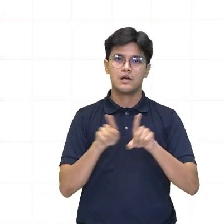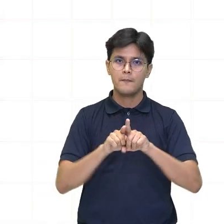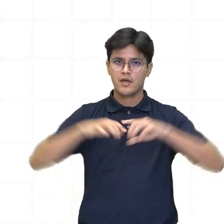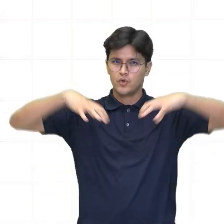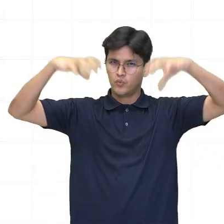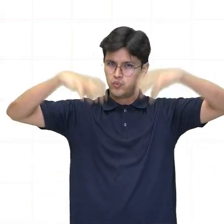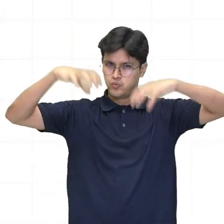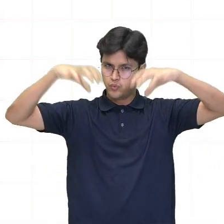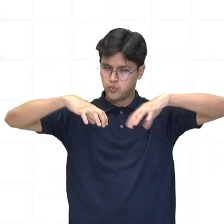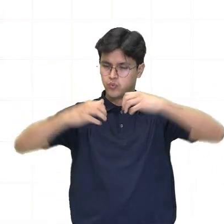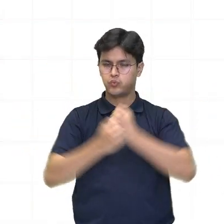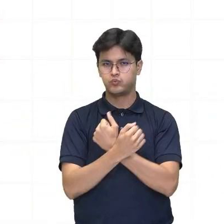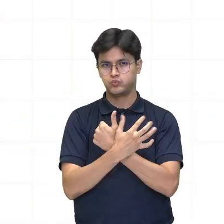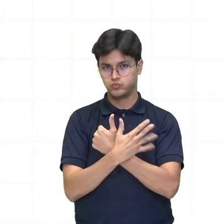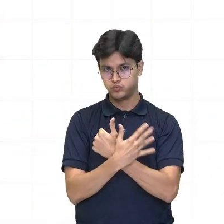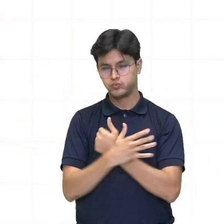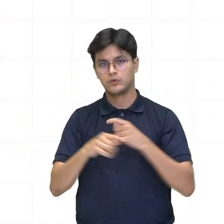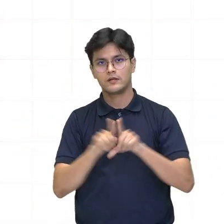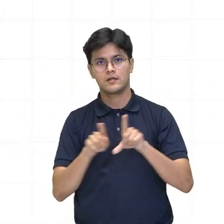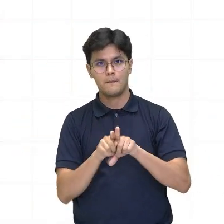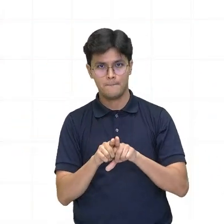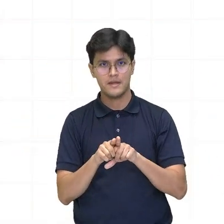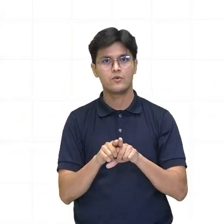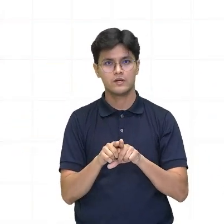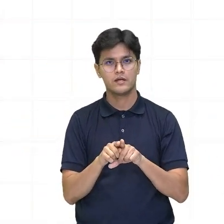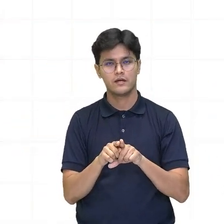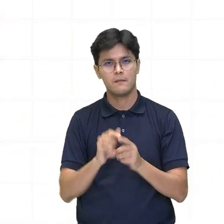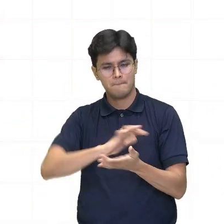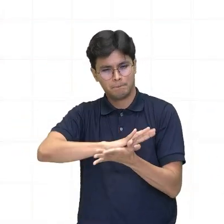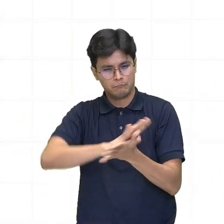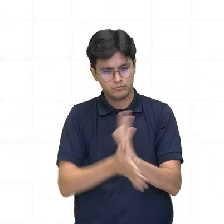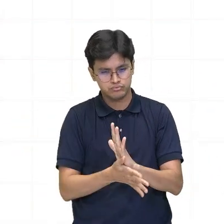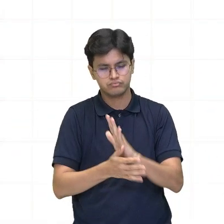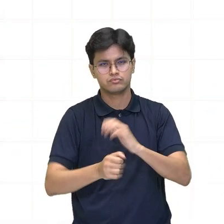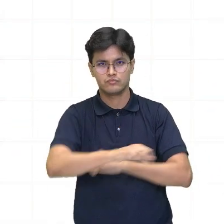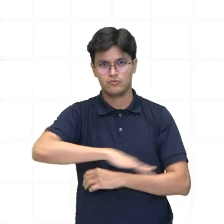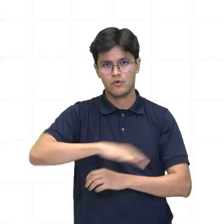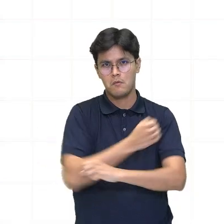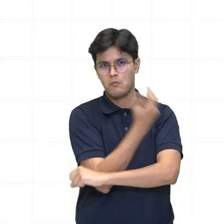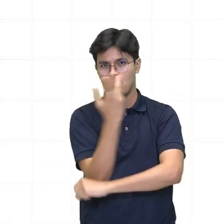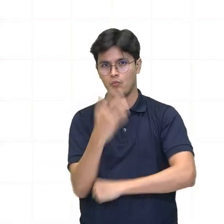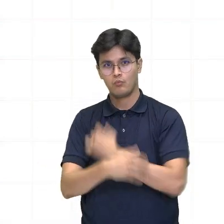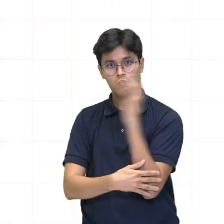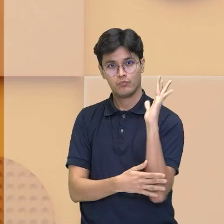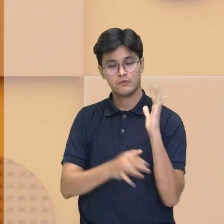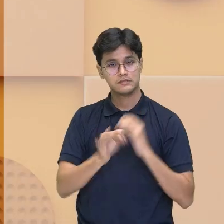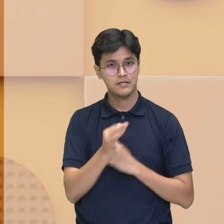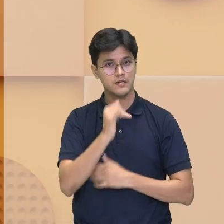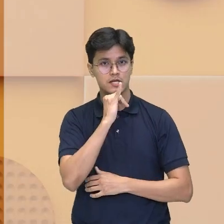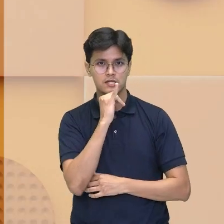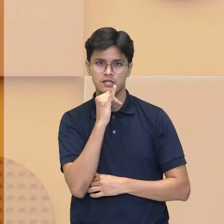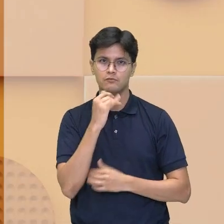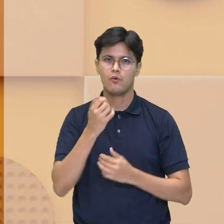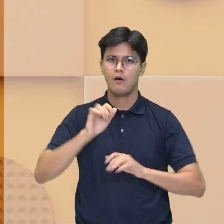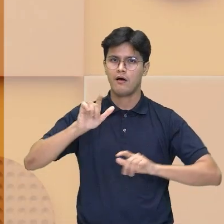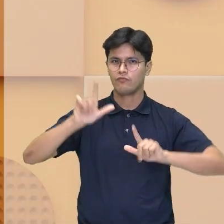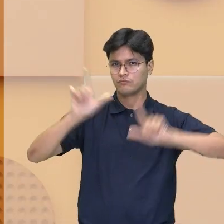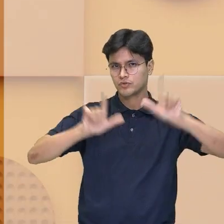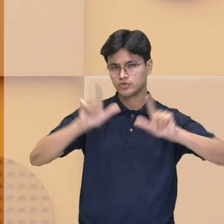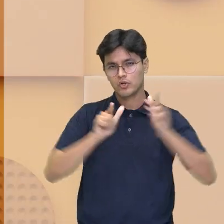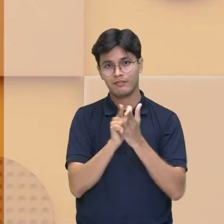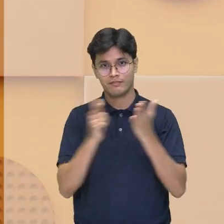desastres ambientais, né? Nós observamos aí, vez ou outra, aquelas notícias nos jornais, né? Aquelas